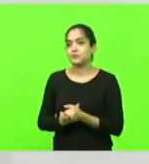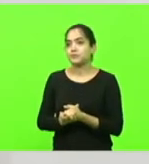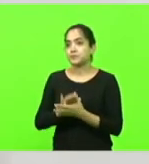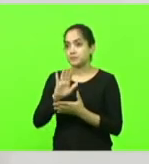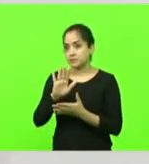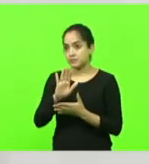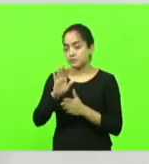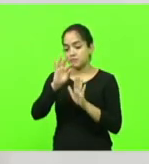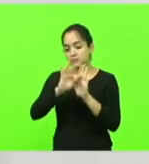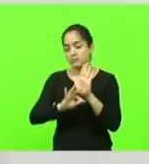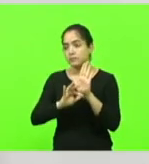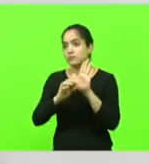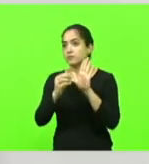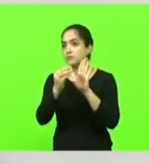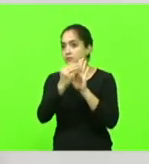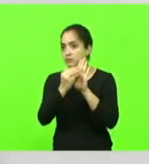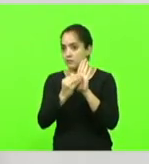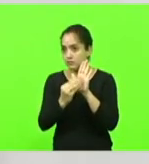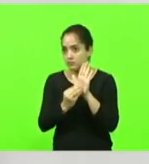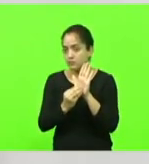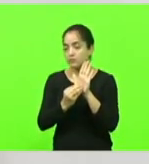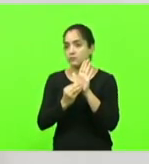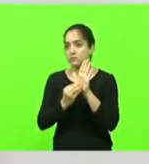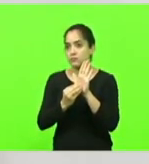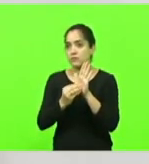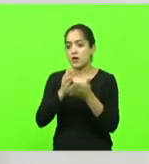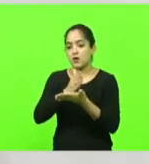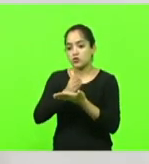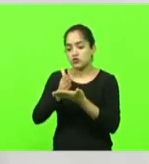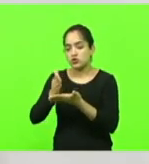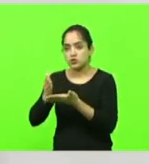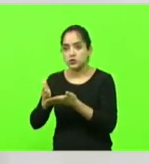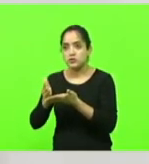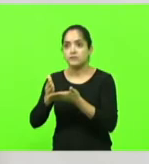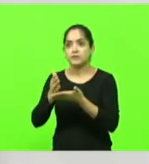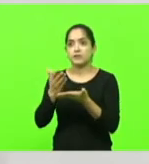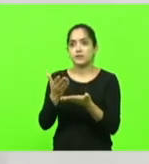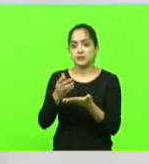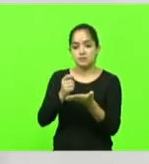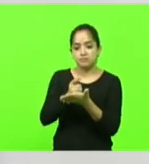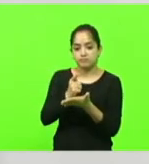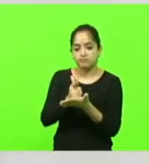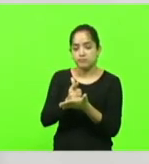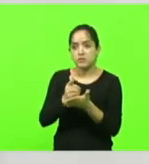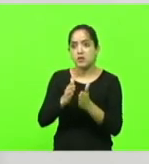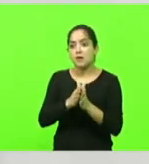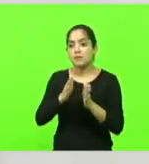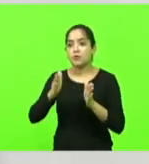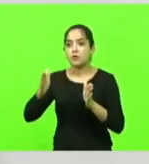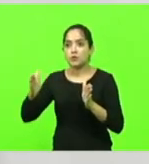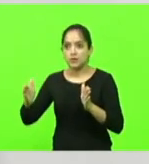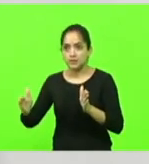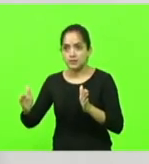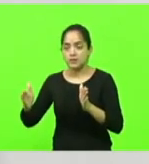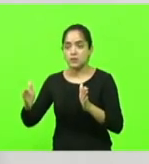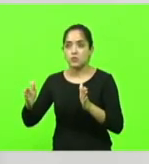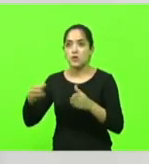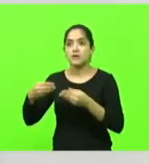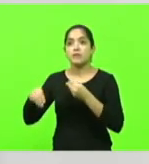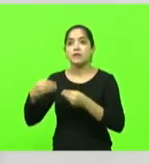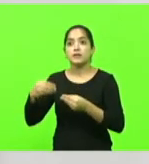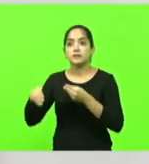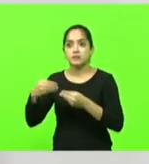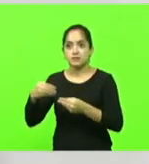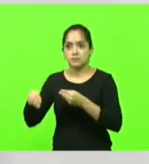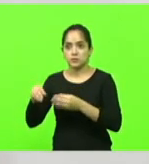inclui medidas como renegociações de dívidas do crédito rural, prorrogação dos abatimentos e flexibilização do termo